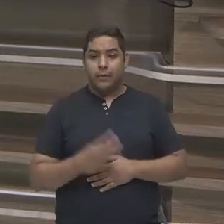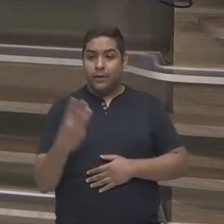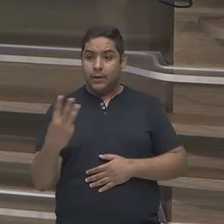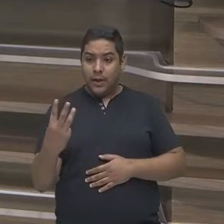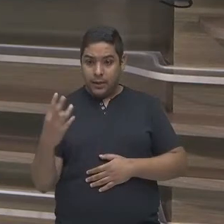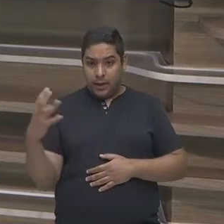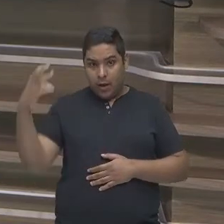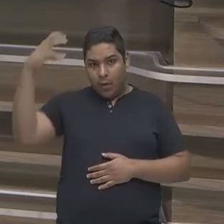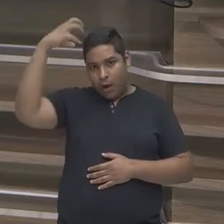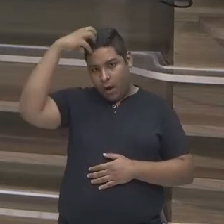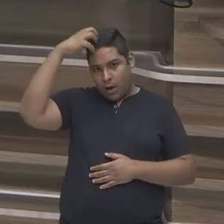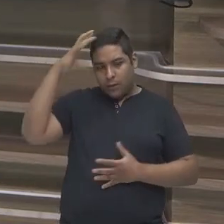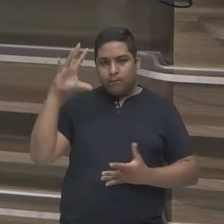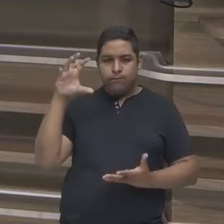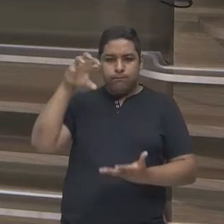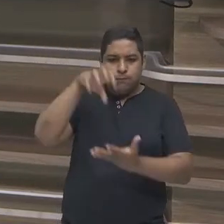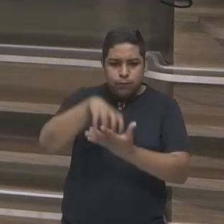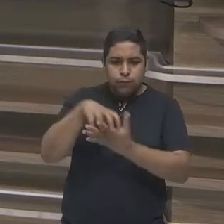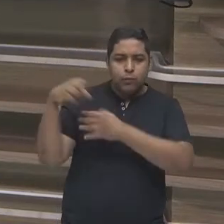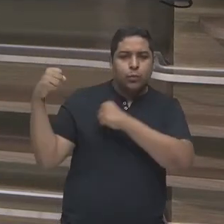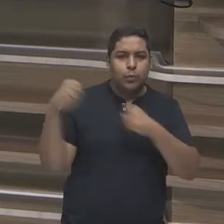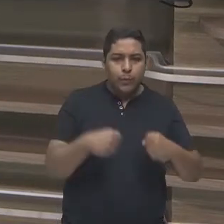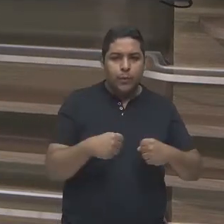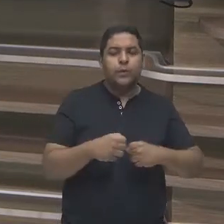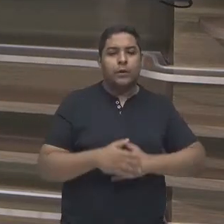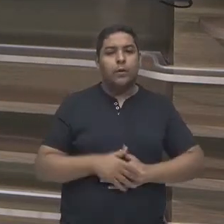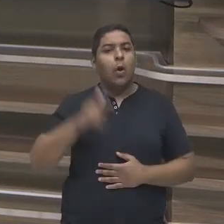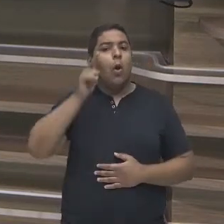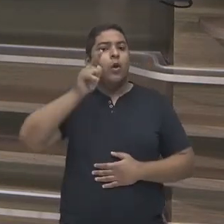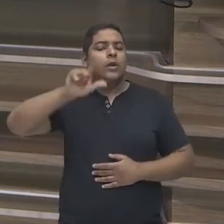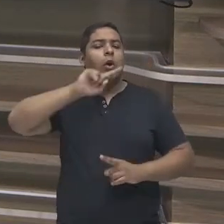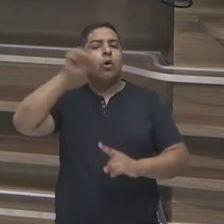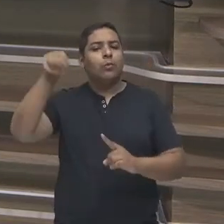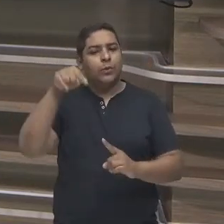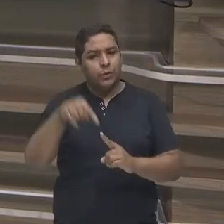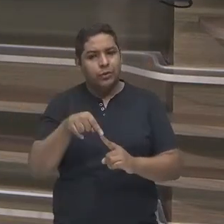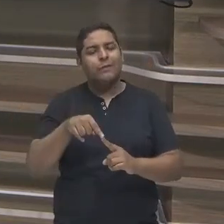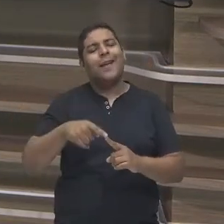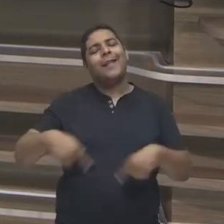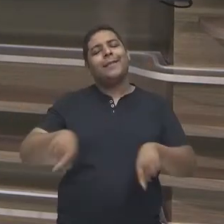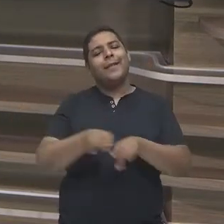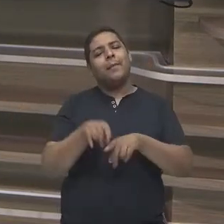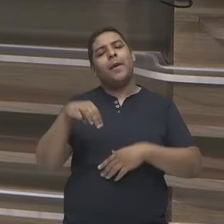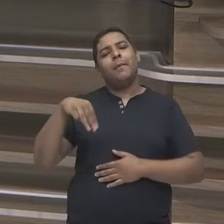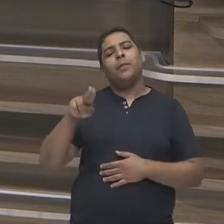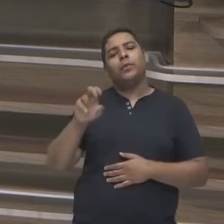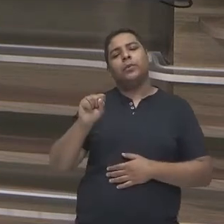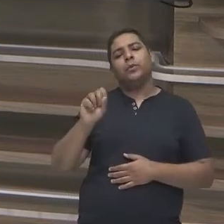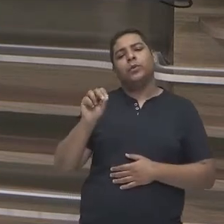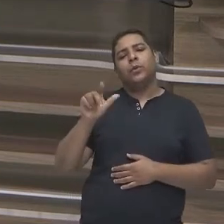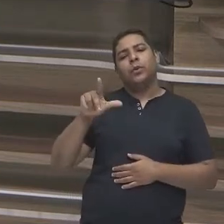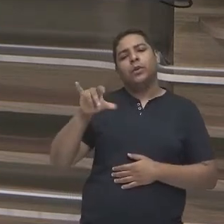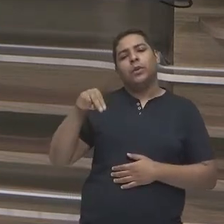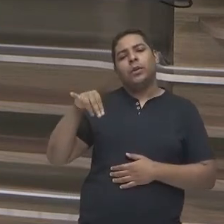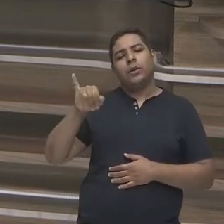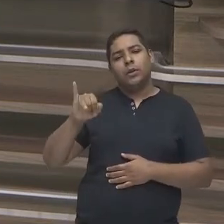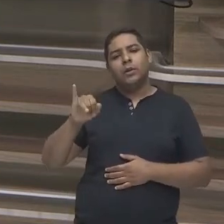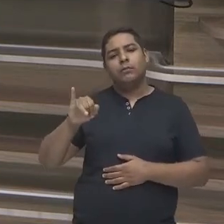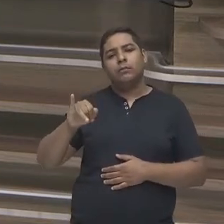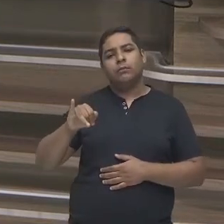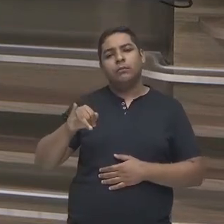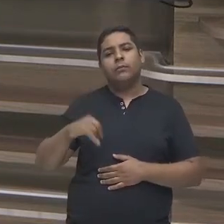centralizar o poder nas suas mãos, então ele alcança o seu objetivo. Assim como Mussolini, gente. Mussolini se autoproclamou